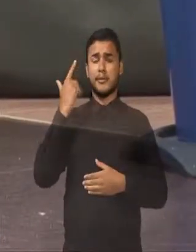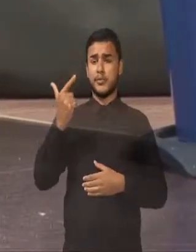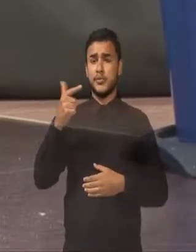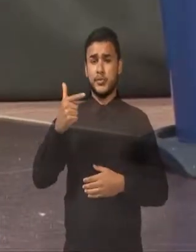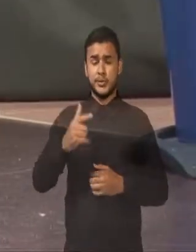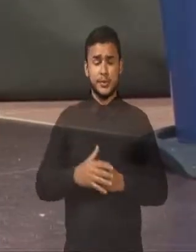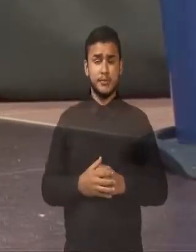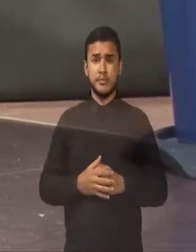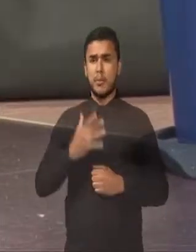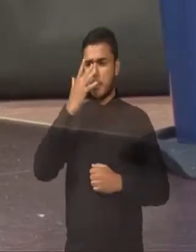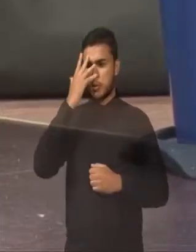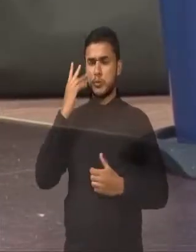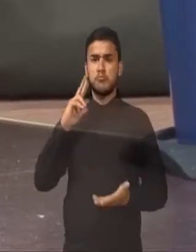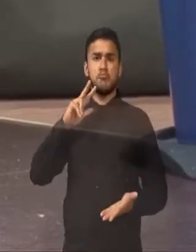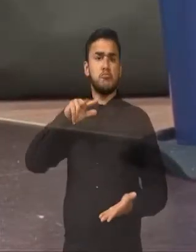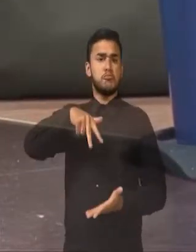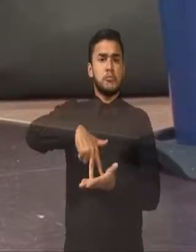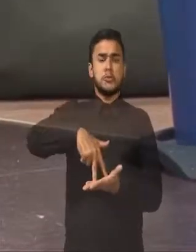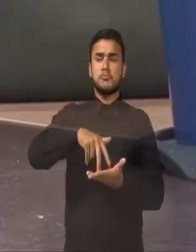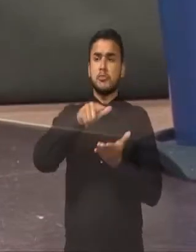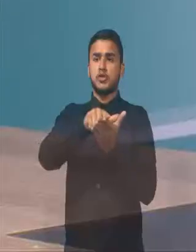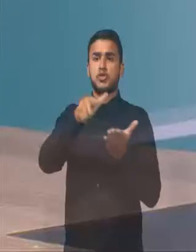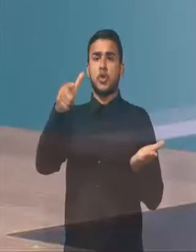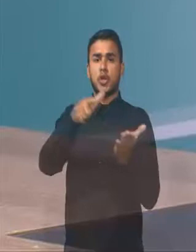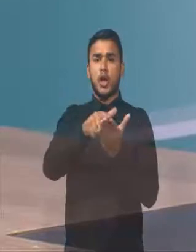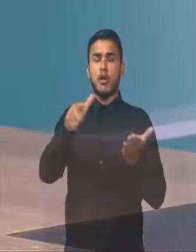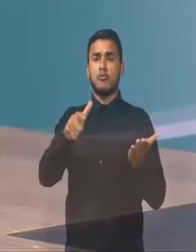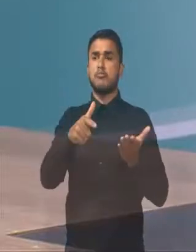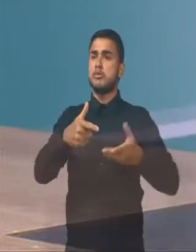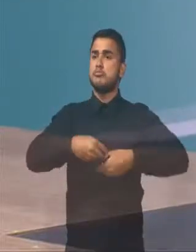famílias eram donas dos jornais. Continuam.